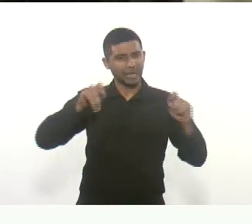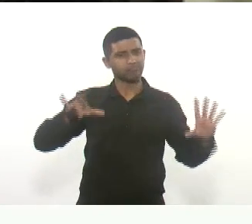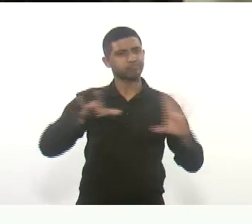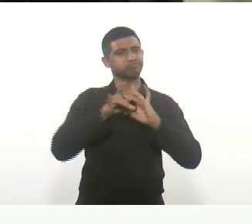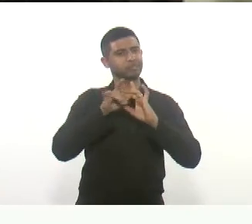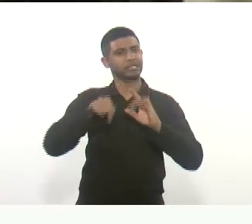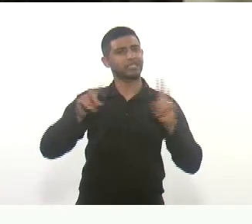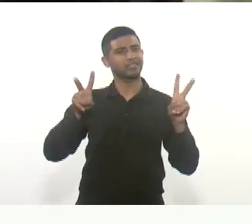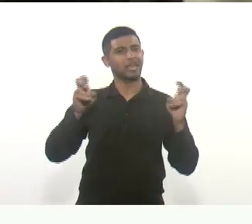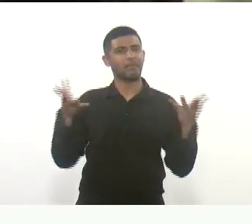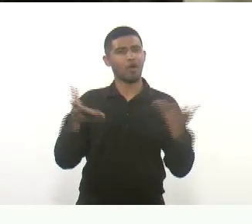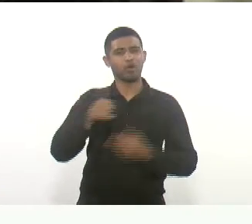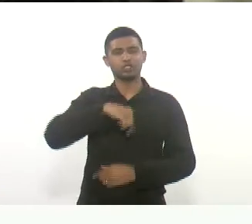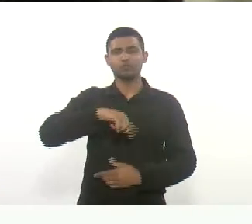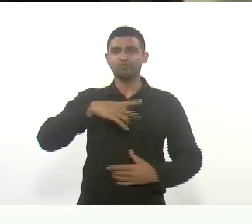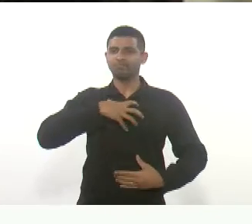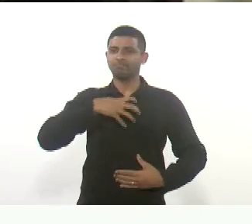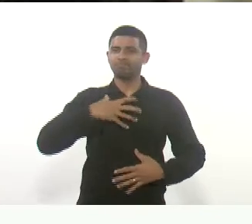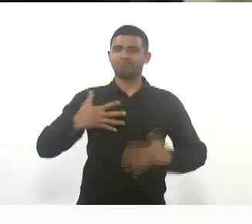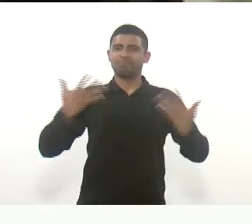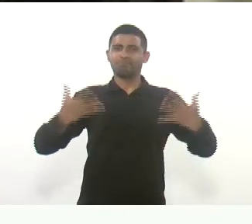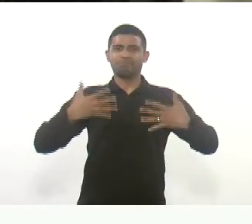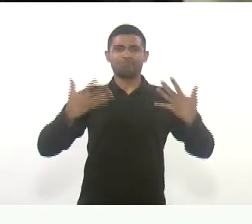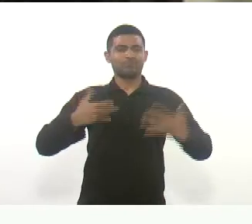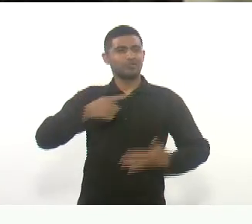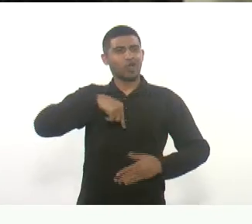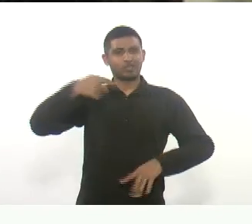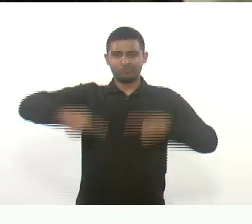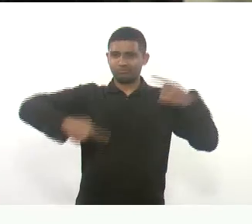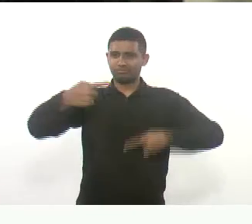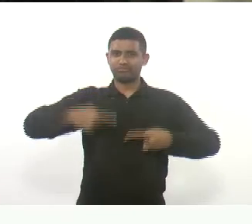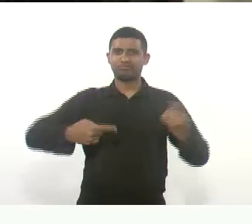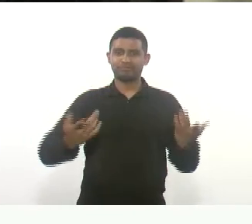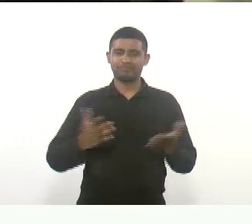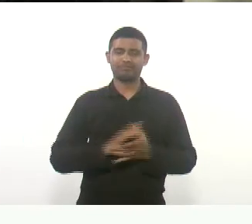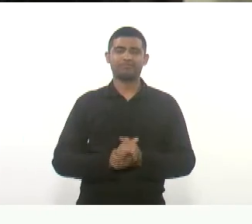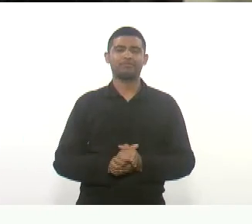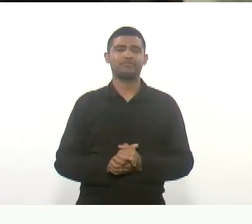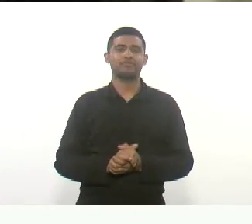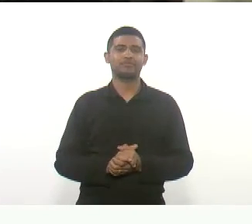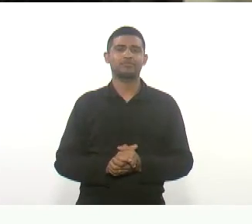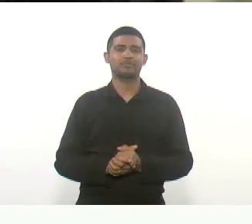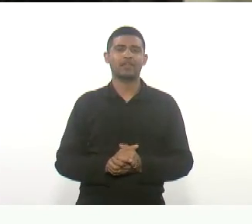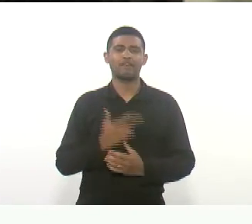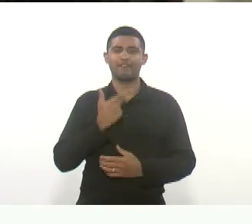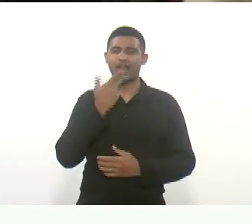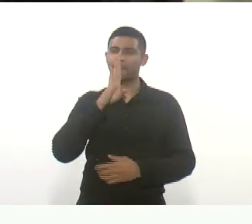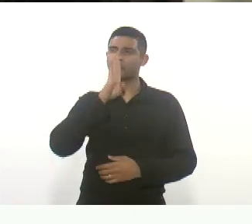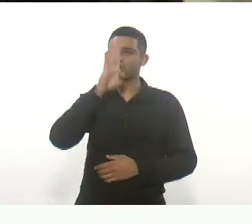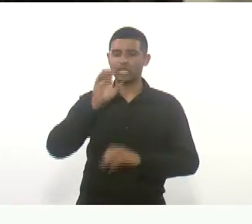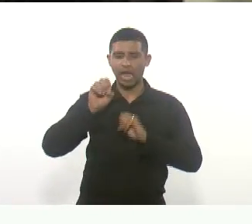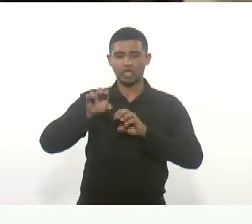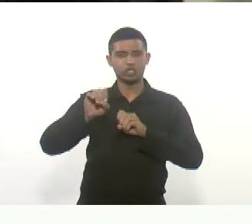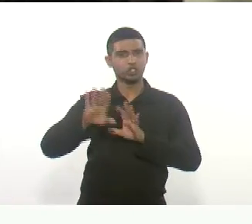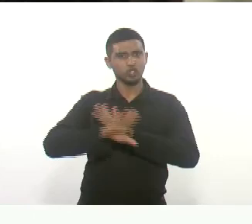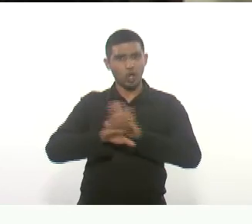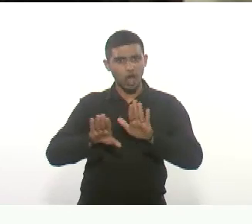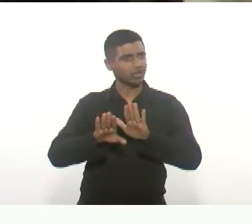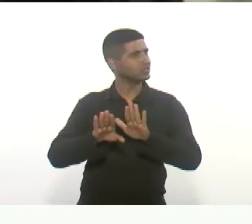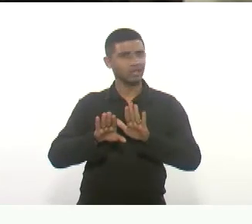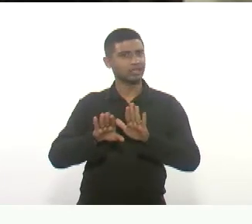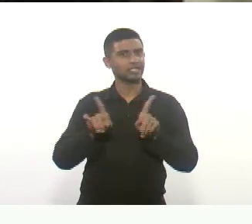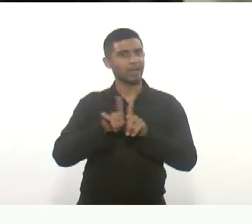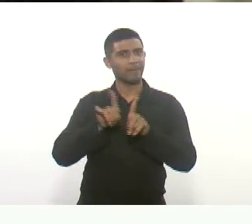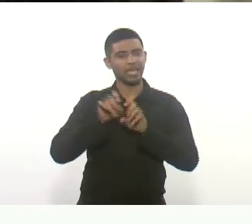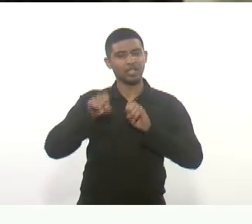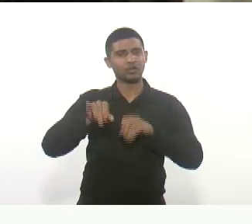hoje nós temos uma alegria muito grande de estar discutindo e tendo não só a educação como prioridade, mas a educação em